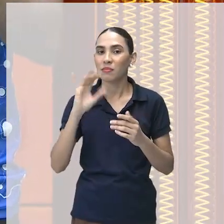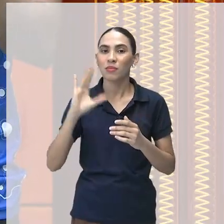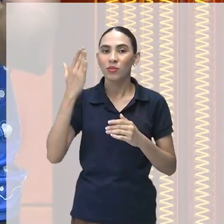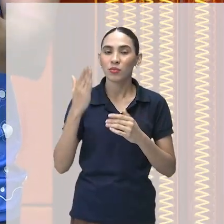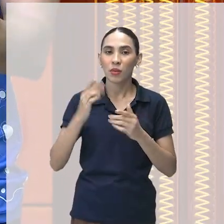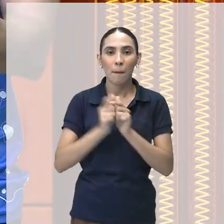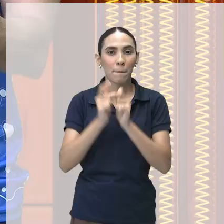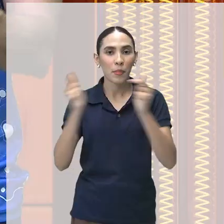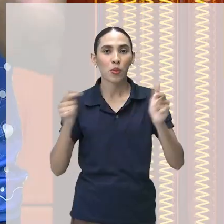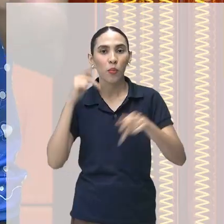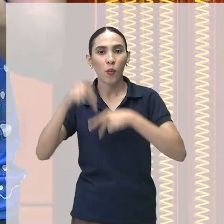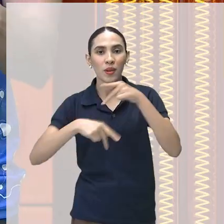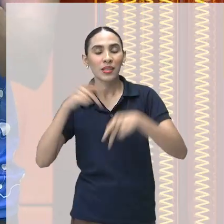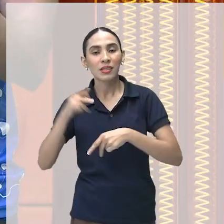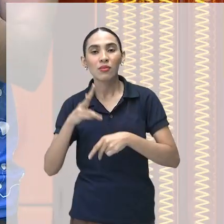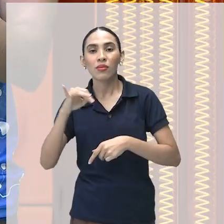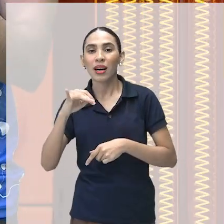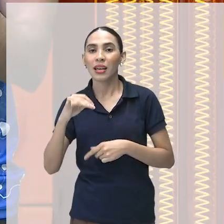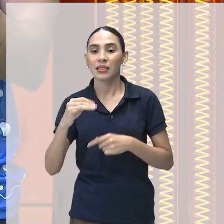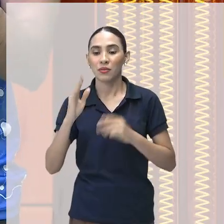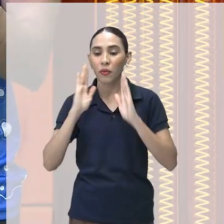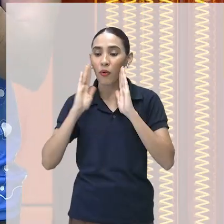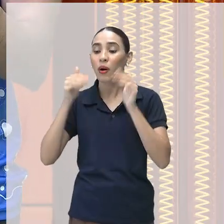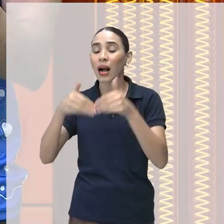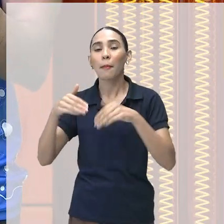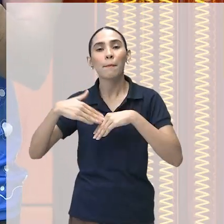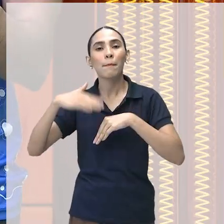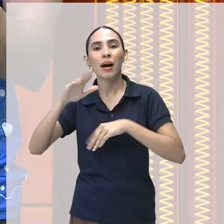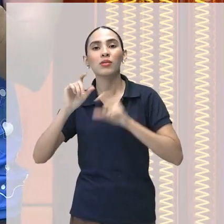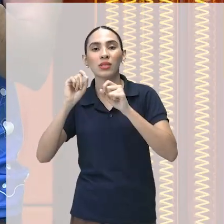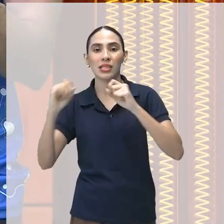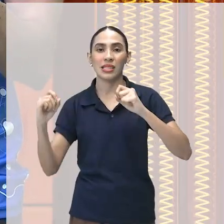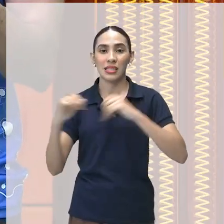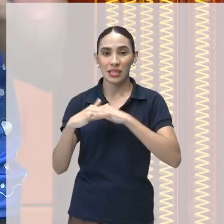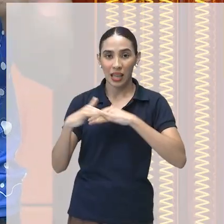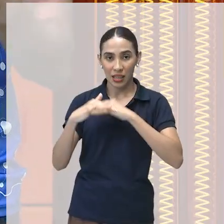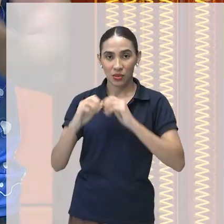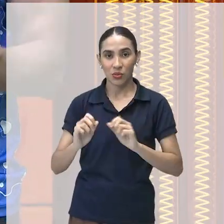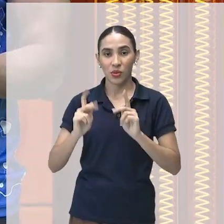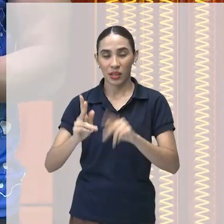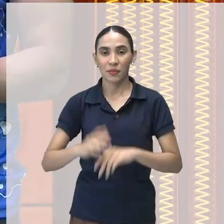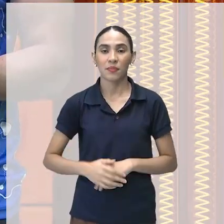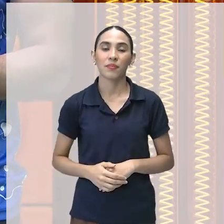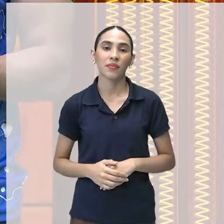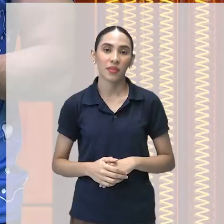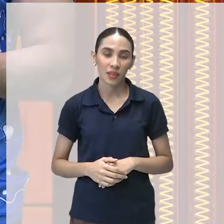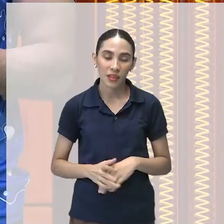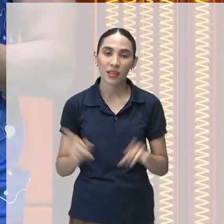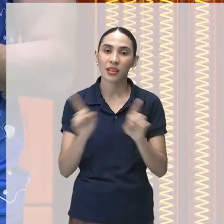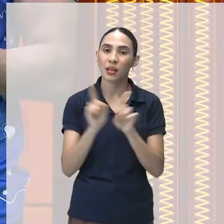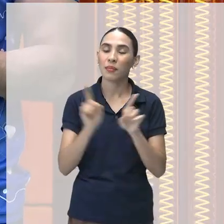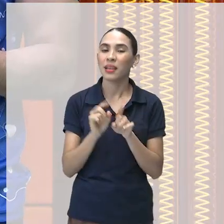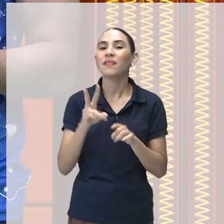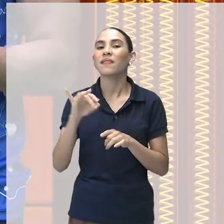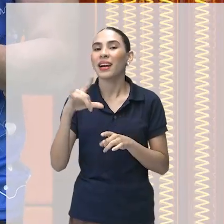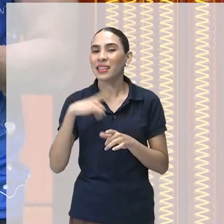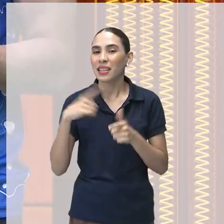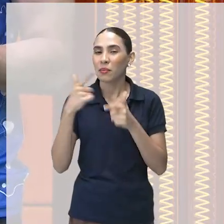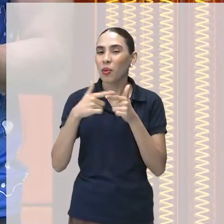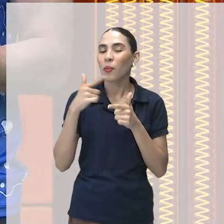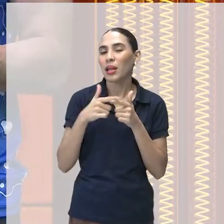maior parte da população vai se concentrar ali nas cidades, certo? E é óbvio que a gente vai ter